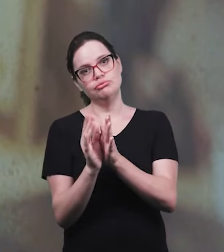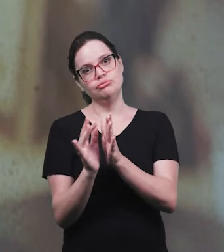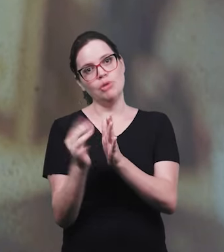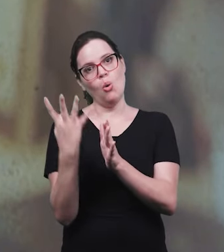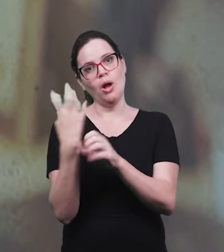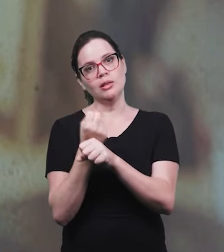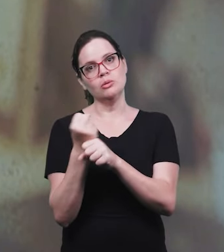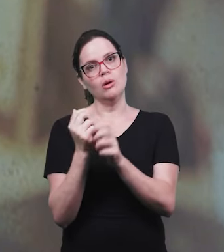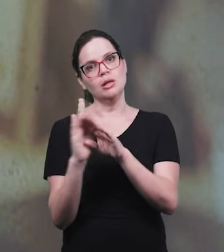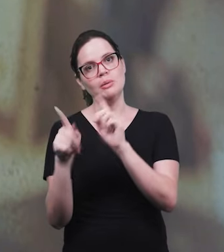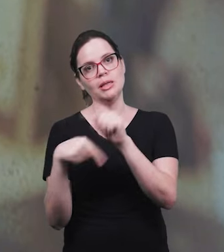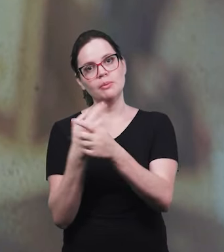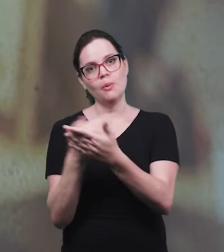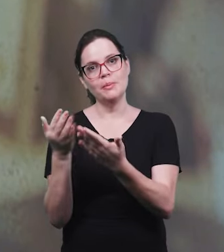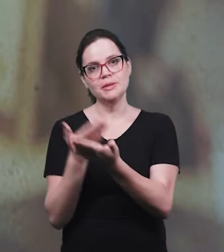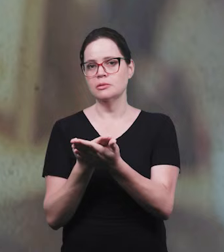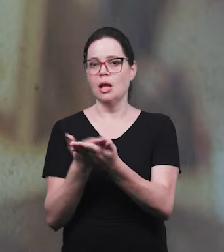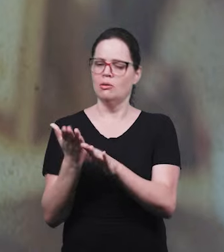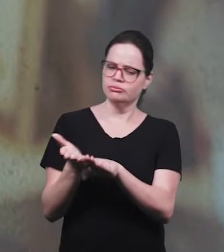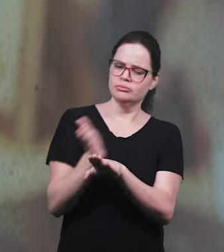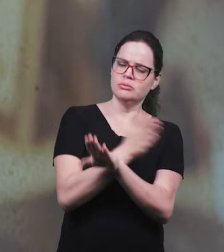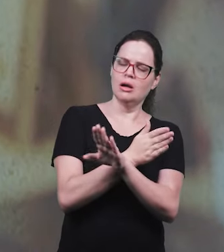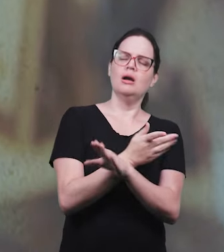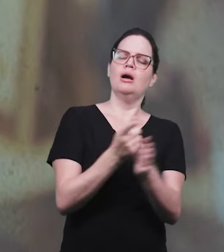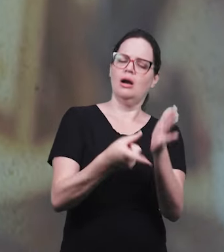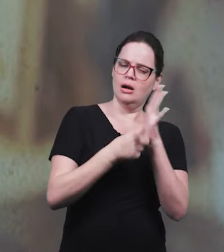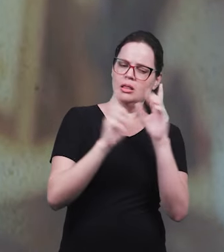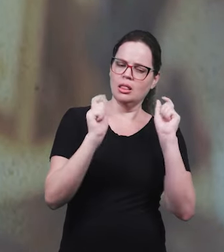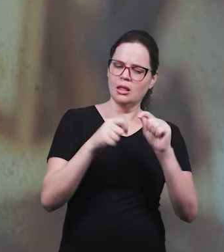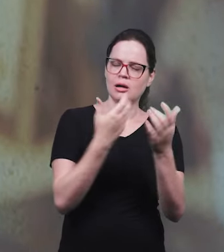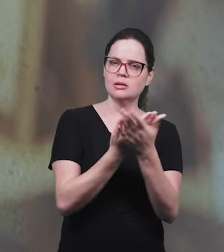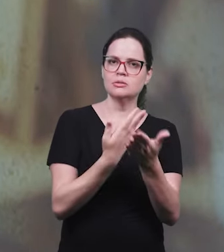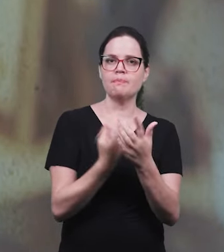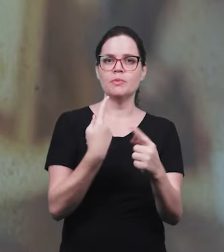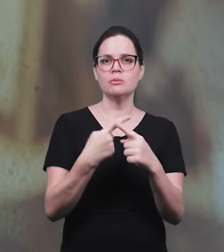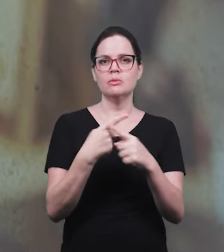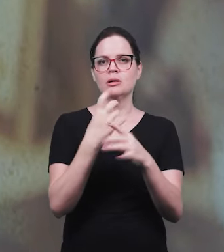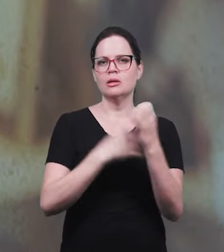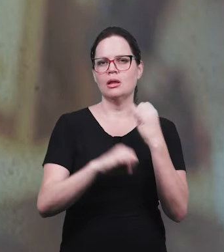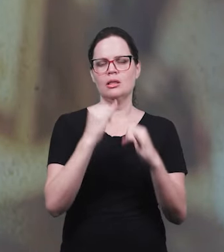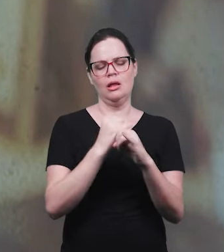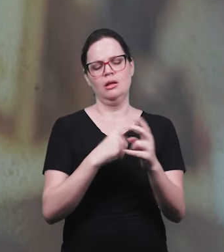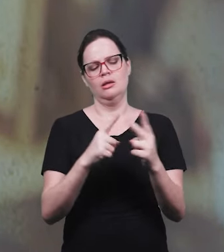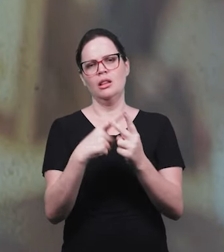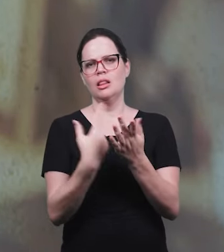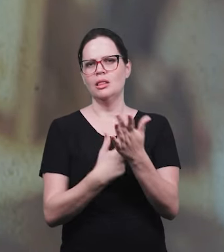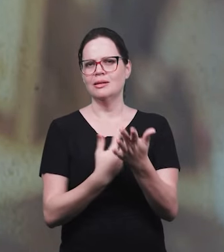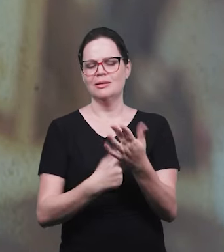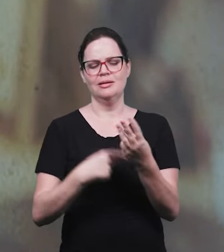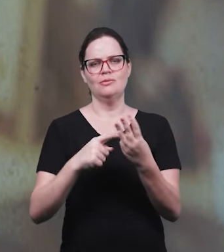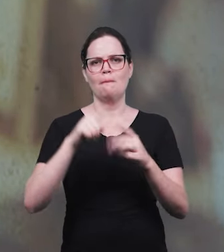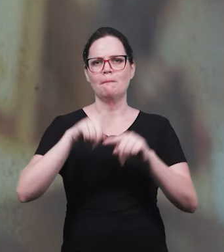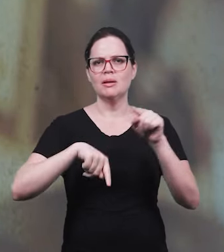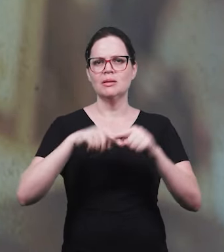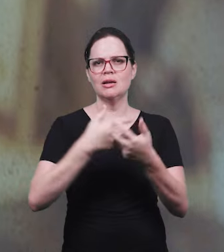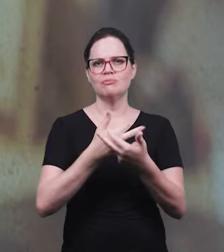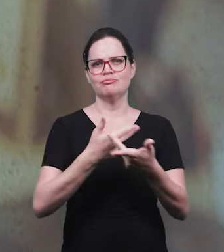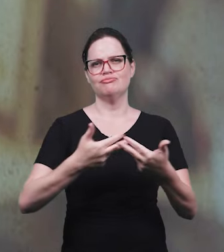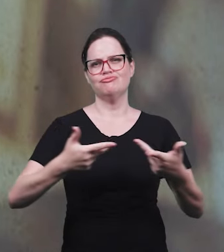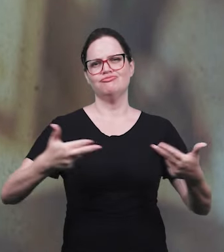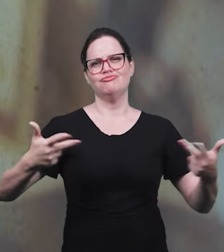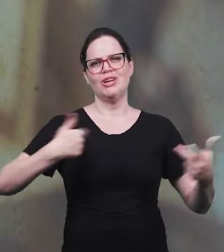conhecimento específico para você se dedicar àquela área, né? O conhecimento ele tem na internet, tem livros, materiais gratuitos. Então